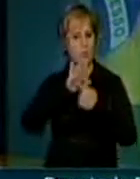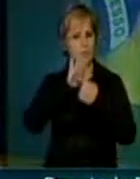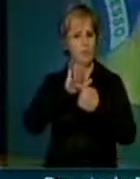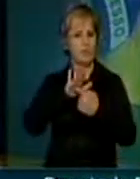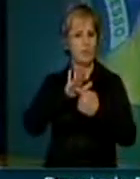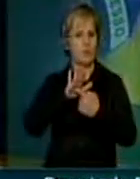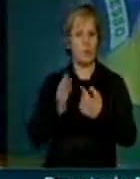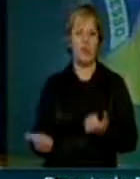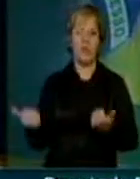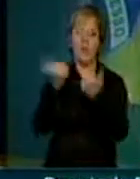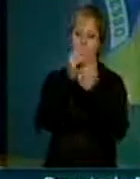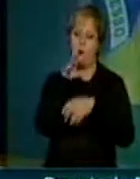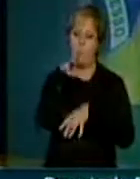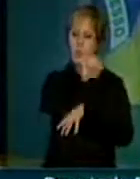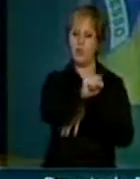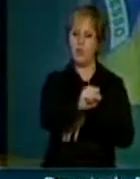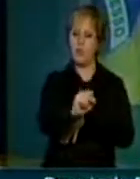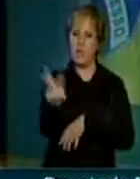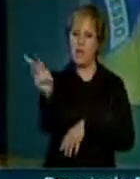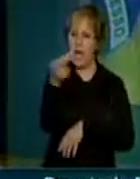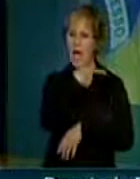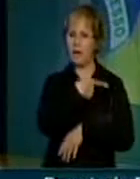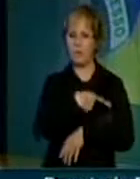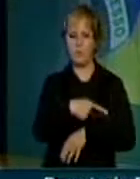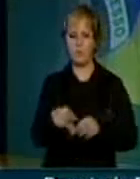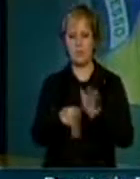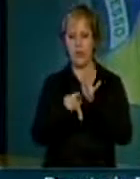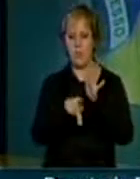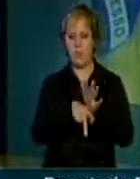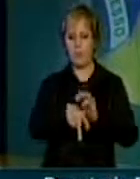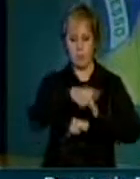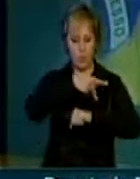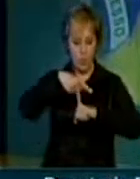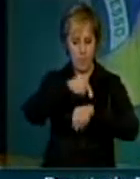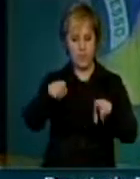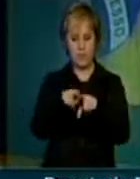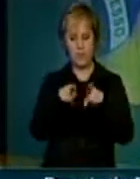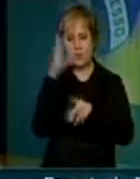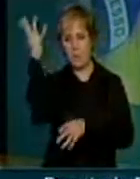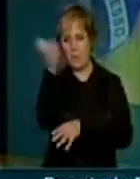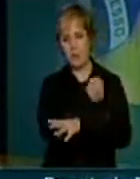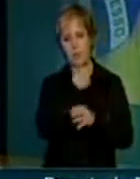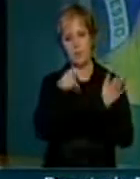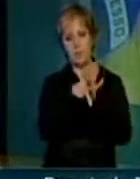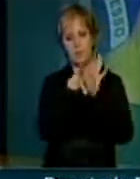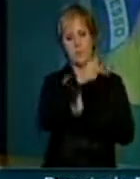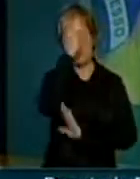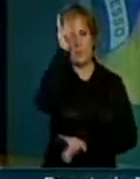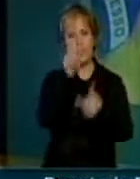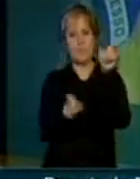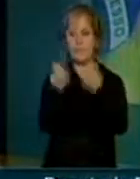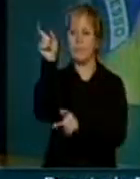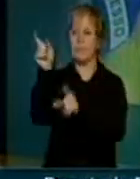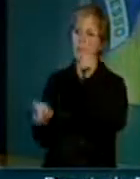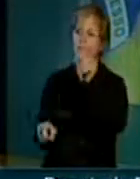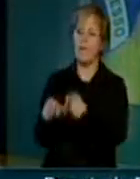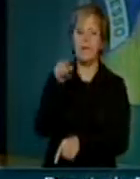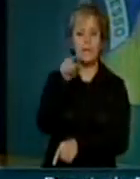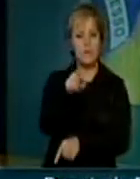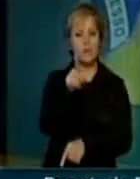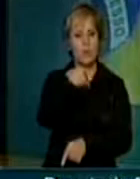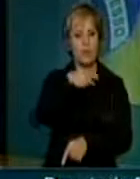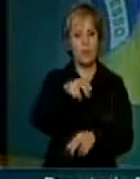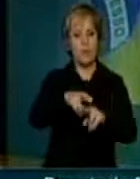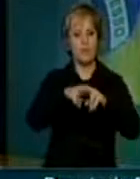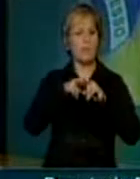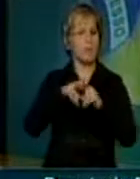país, a posse legal do país e das pessoas, esse patrimonialismo é pai de todas